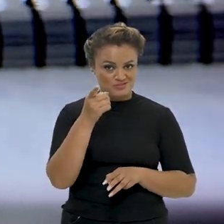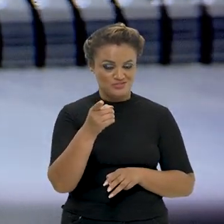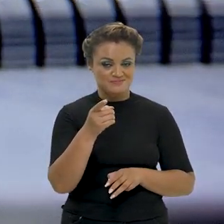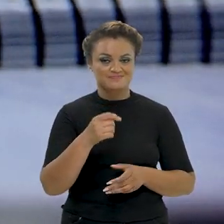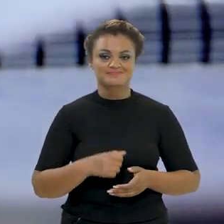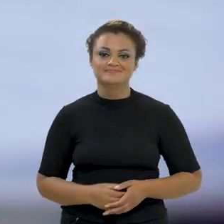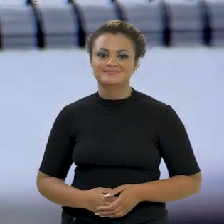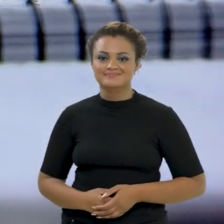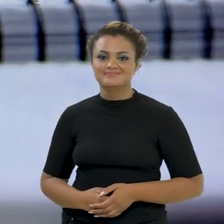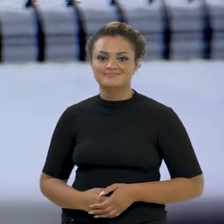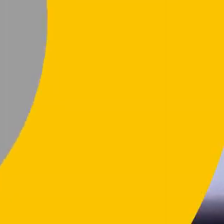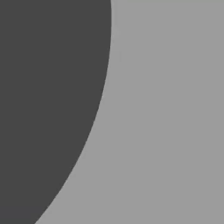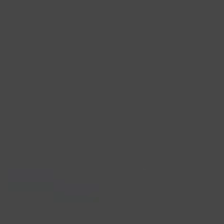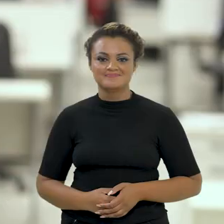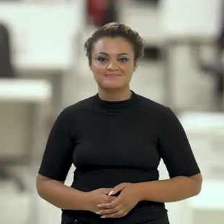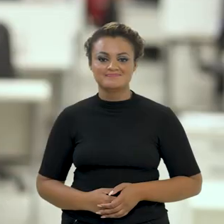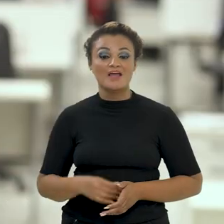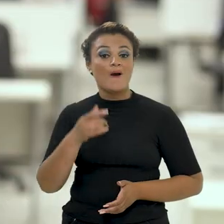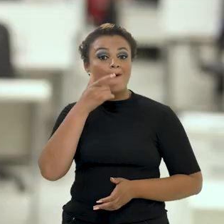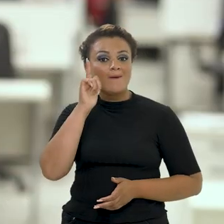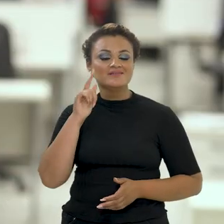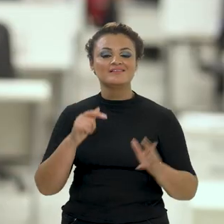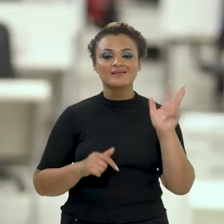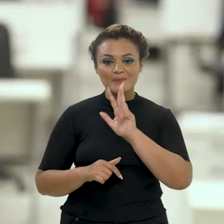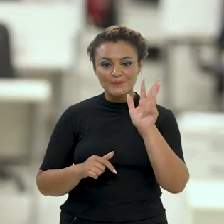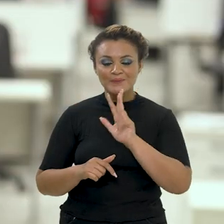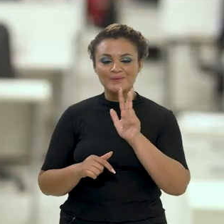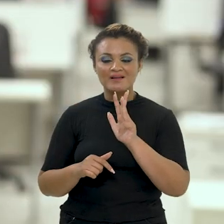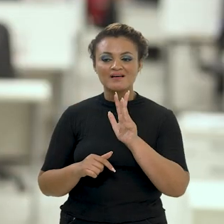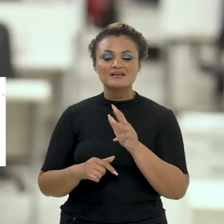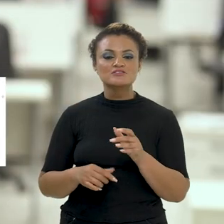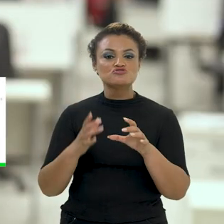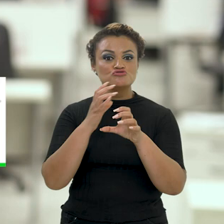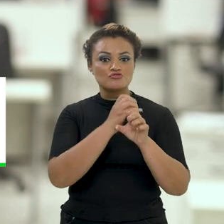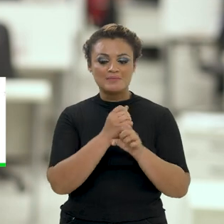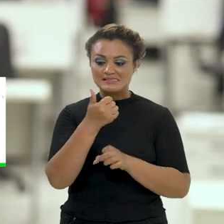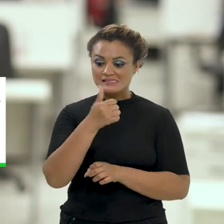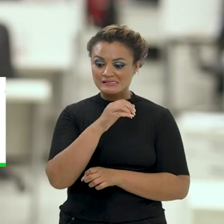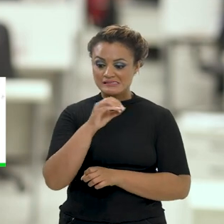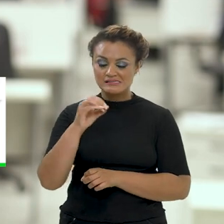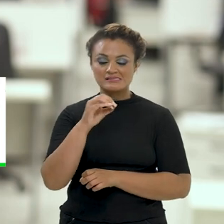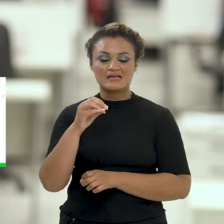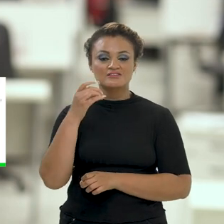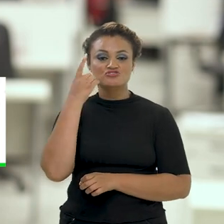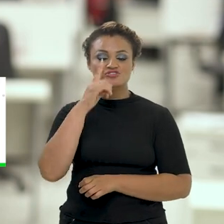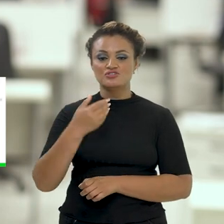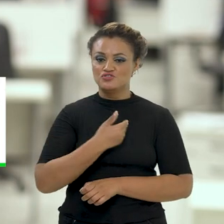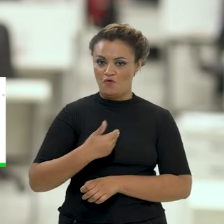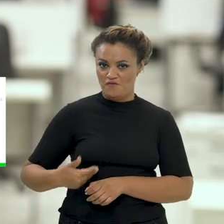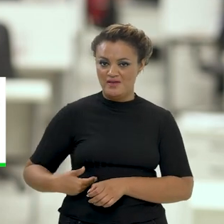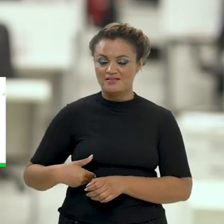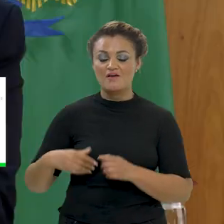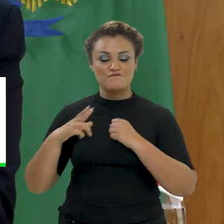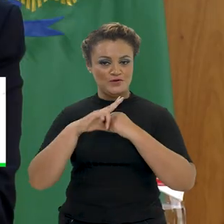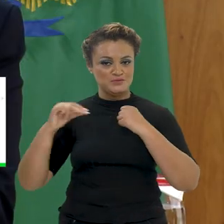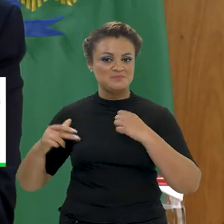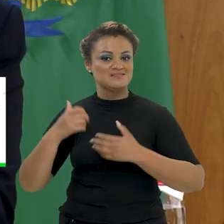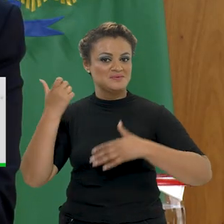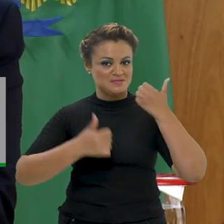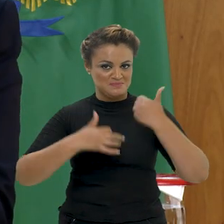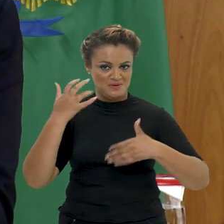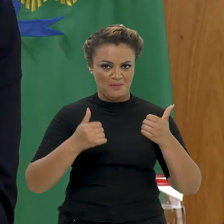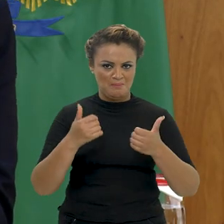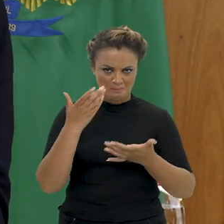no endereço aqui na tela. E ontem o presidente Lula marcou os 100 primeiros dias do seu governo com uma entrevista à Voz do